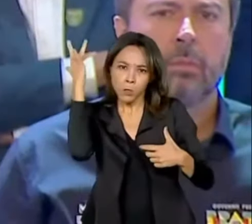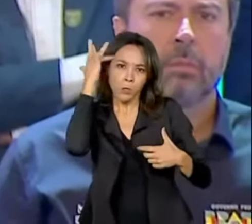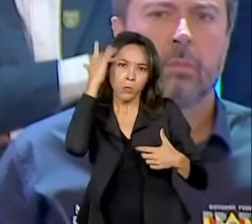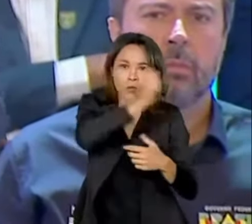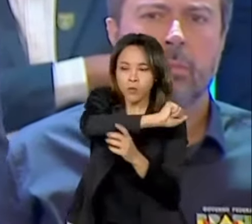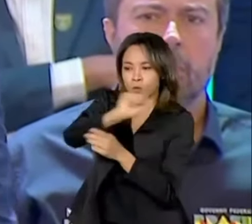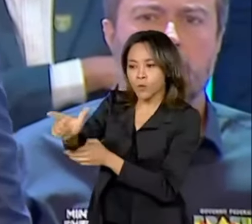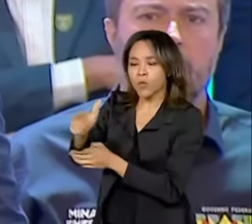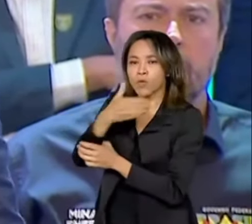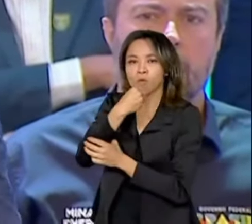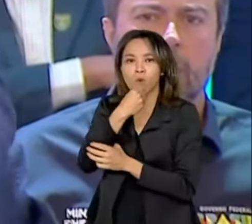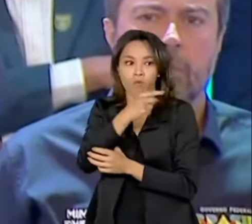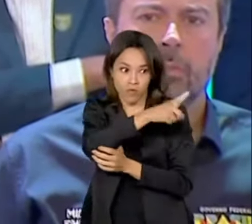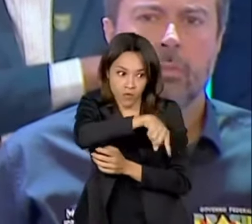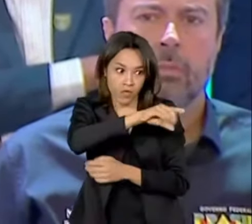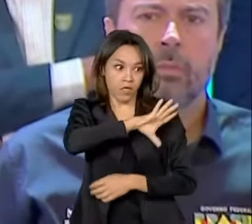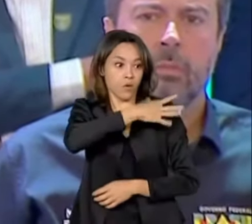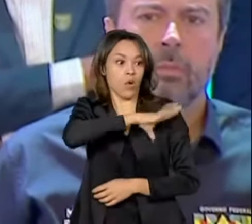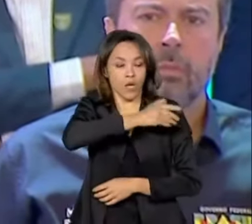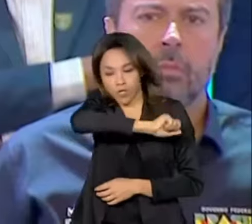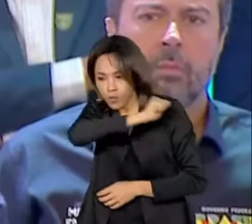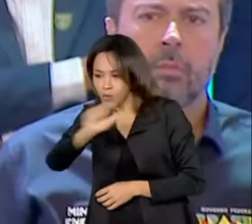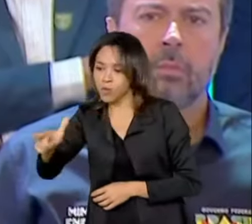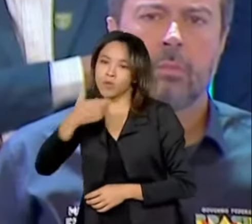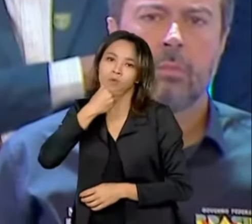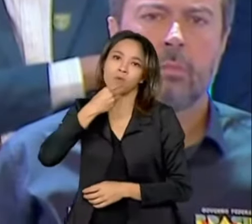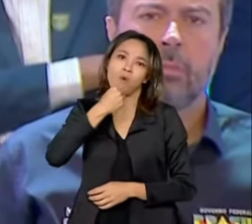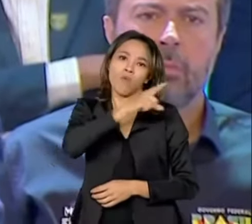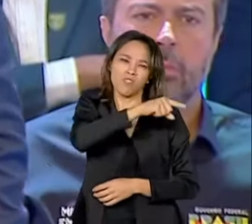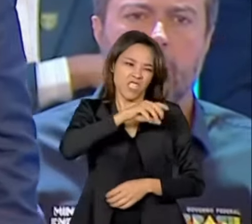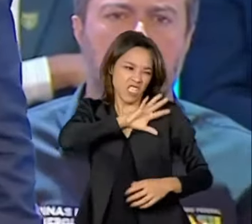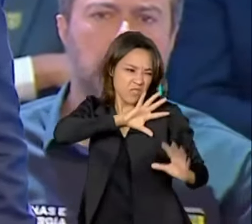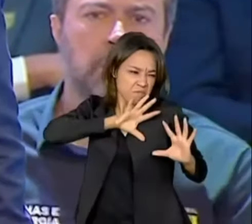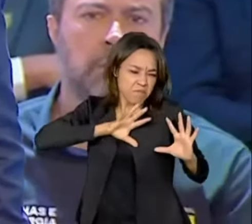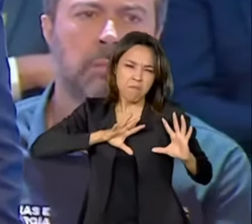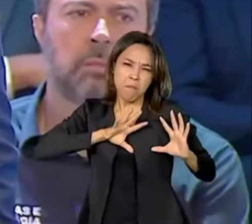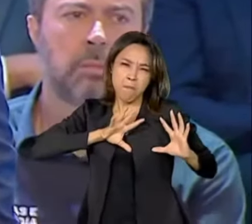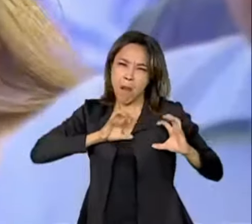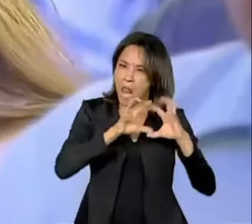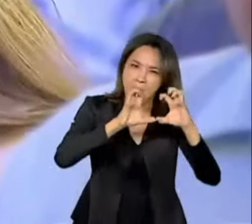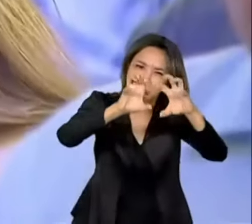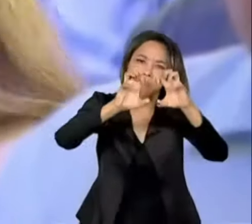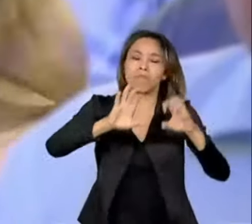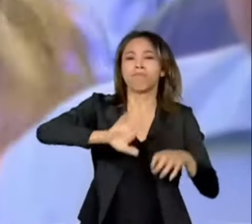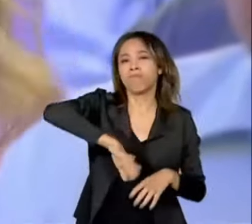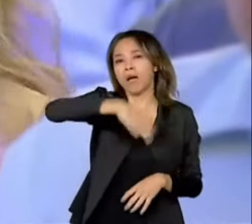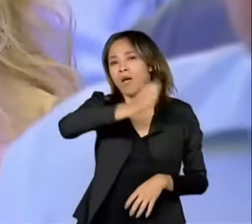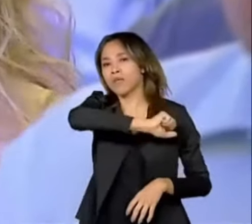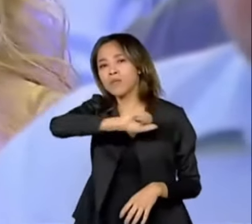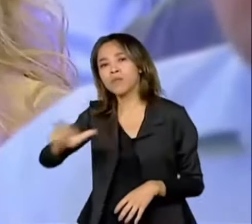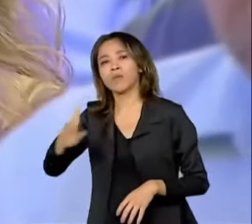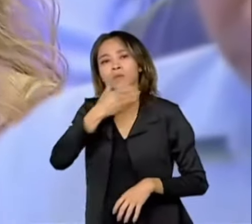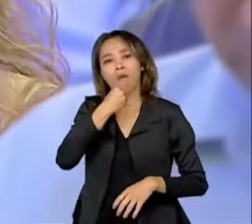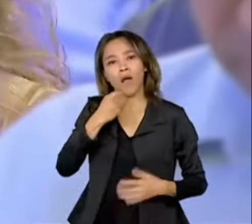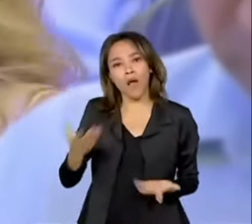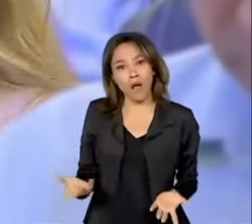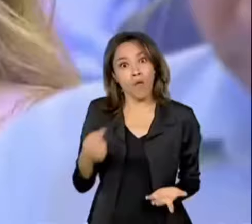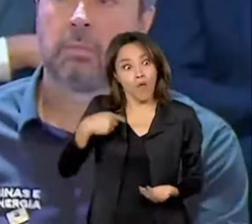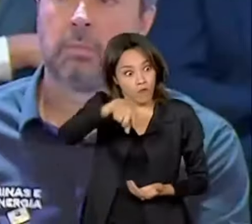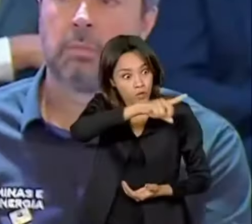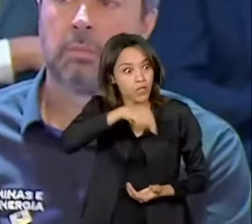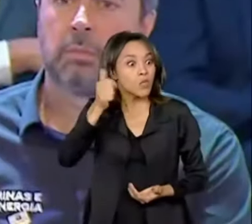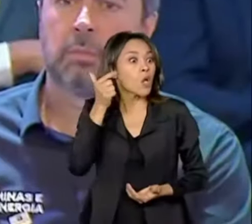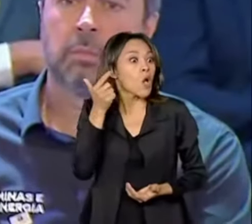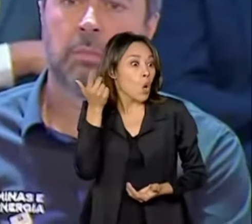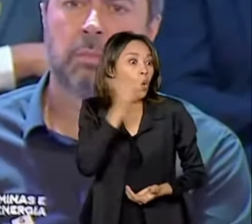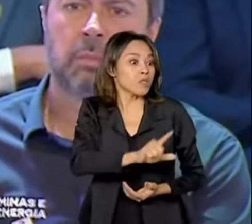mais coragem que os homens, brigam mais do que os homens pelas coisas que vocês necessitam. É vocês que conseguem fazer harmonia